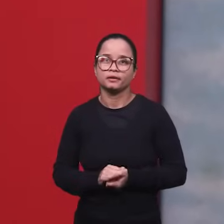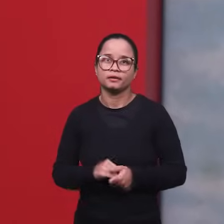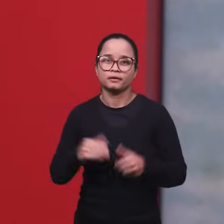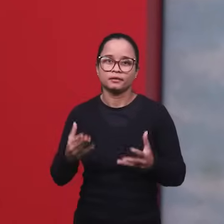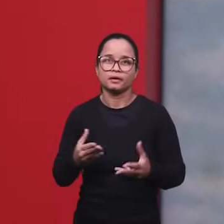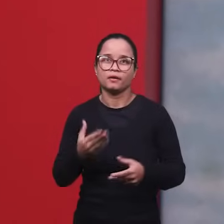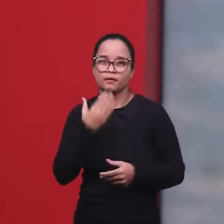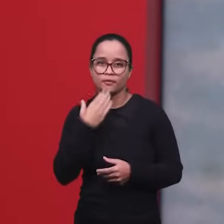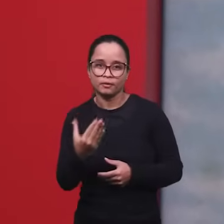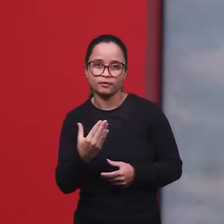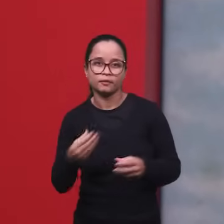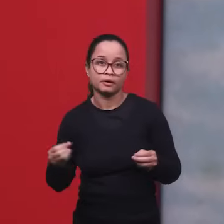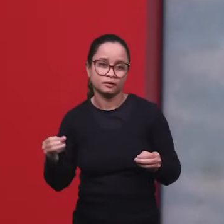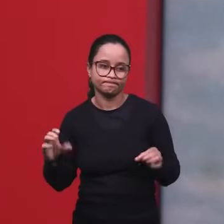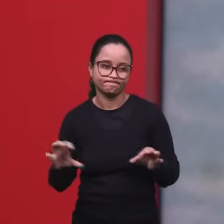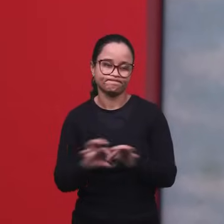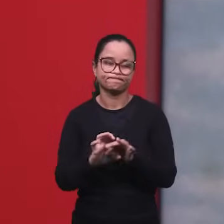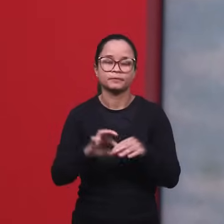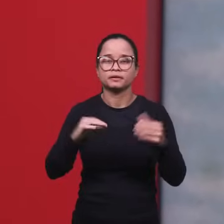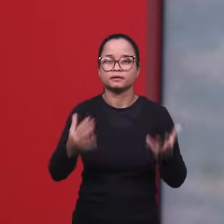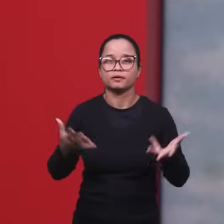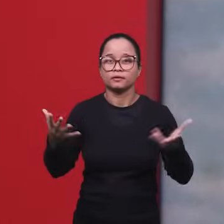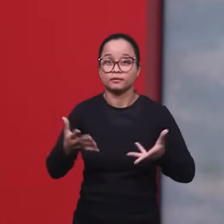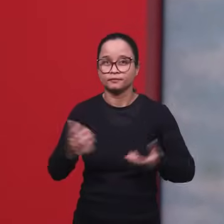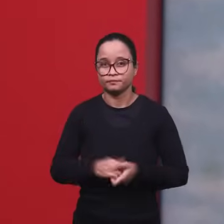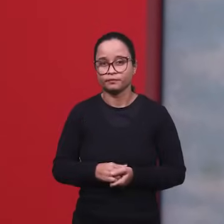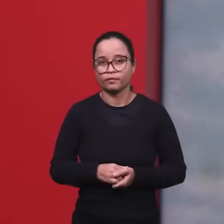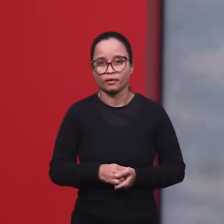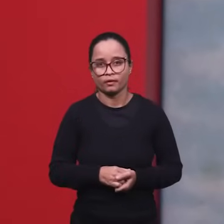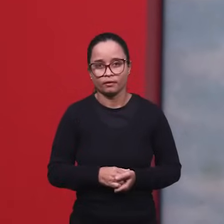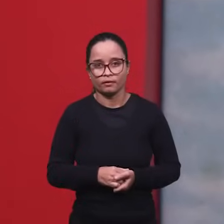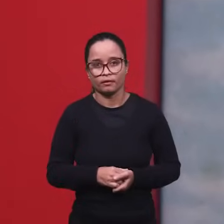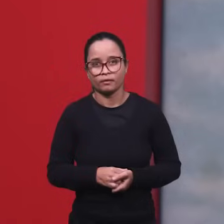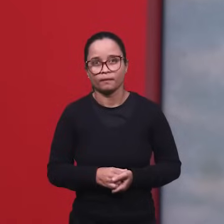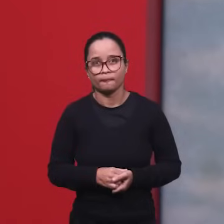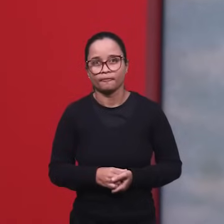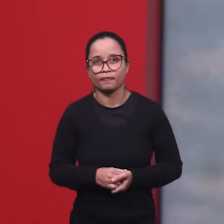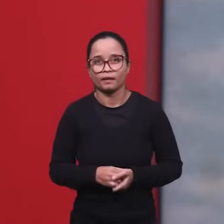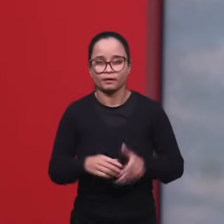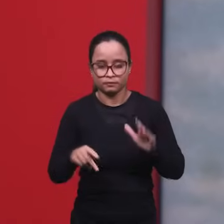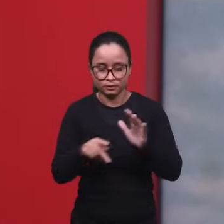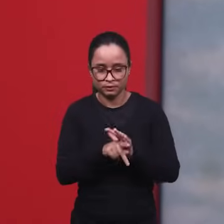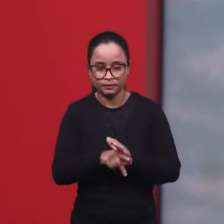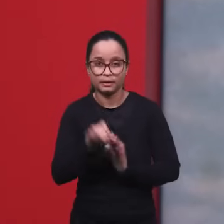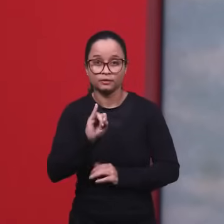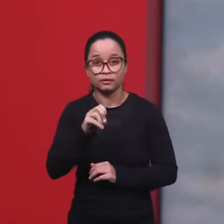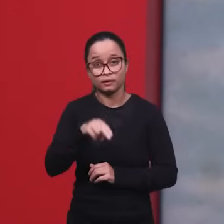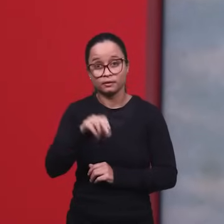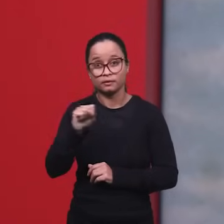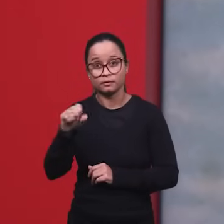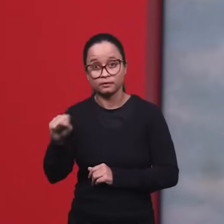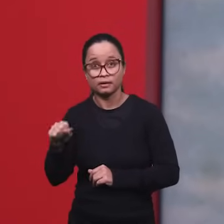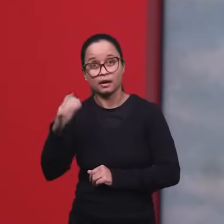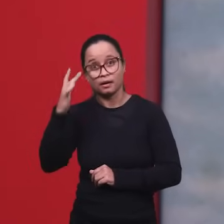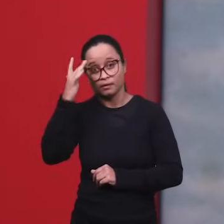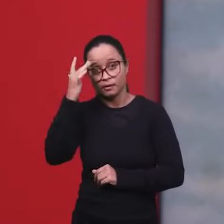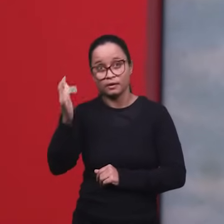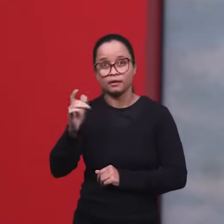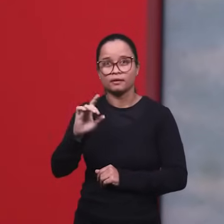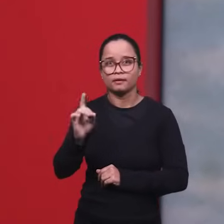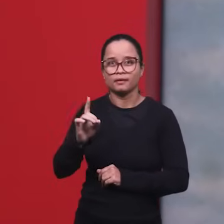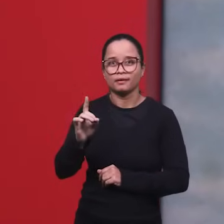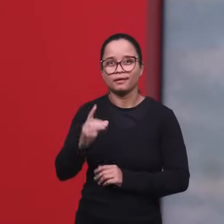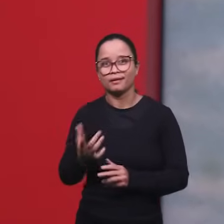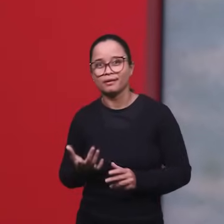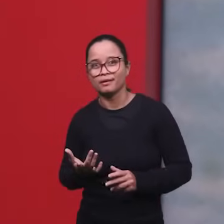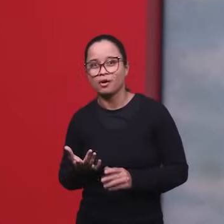então, a gente tem que pedir para unificar. Mas aí, nesse caso, hoje, quando você entra lá no INSS, amanhã... Vamos fazer o seguinte, hoje